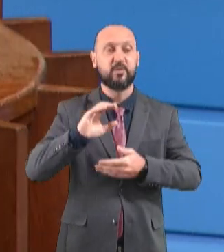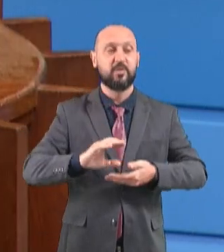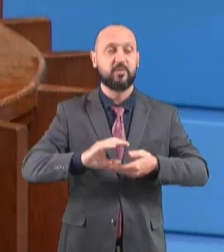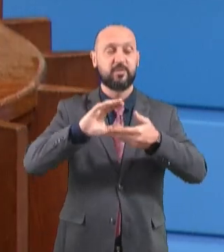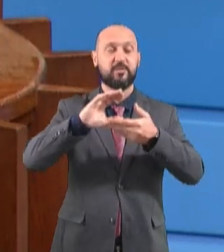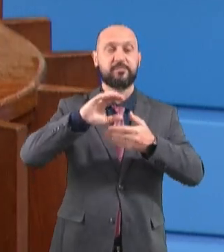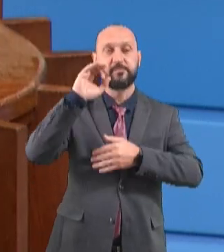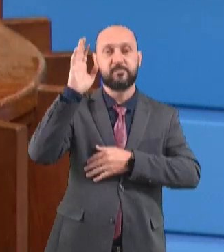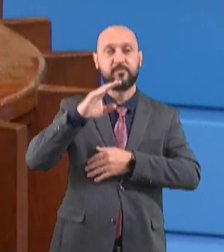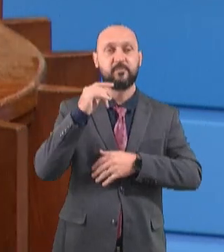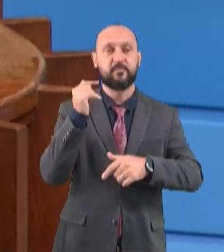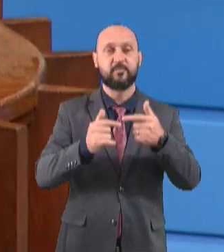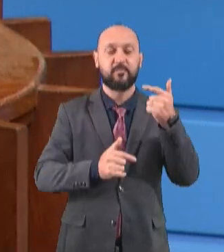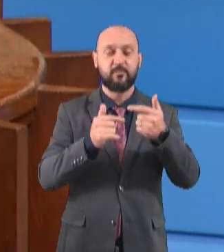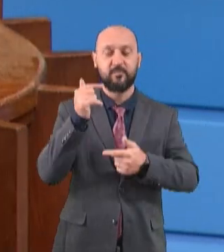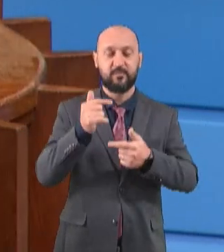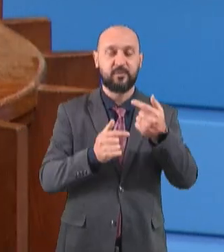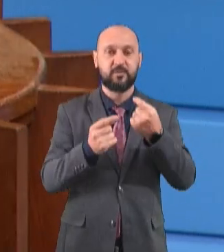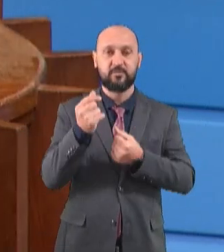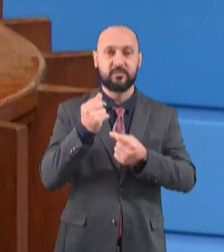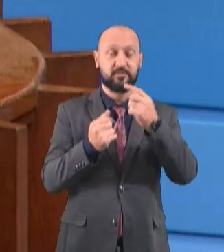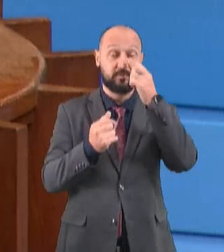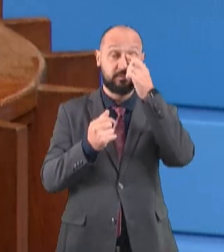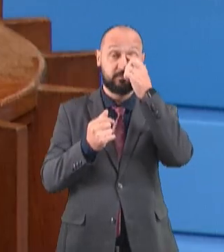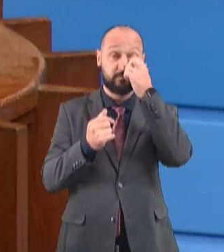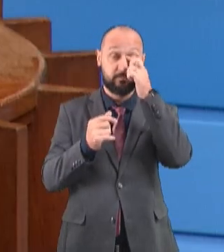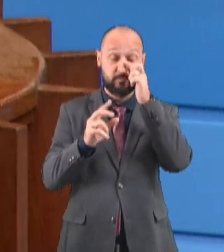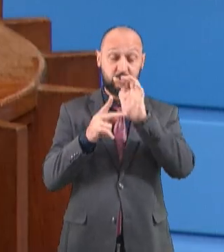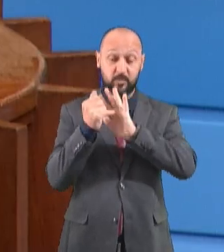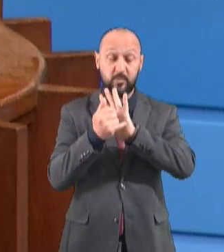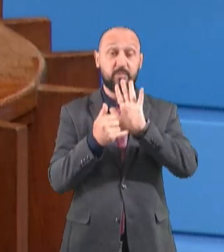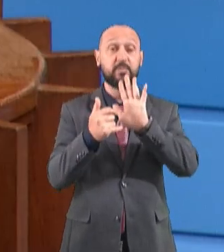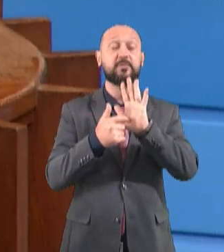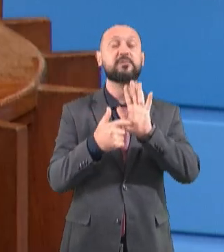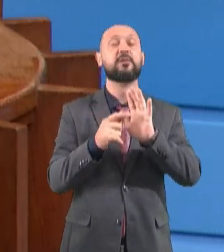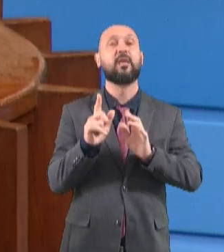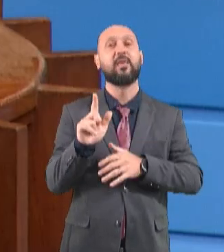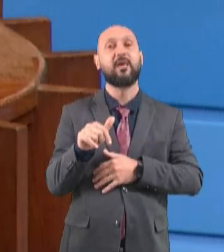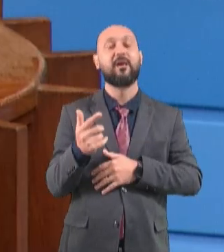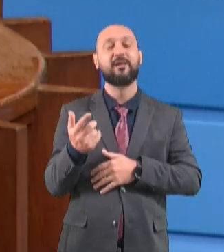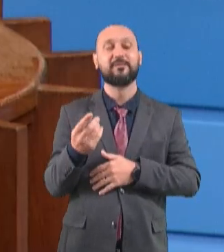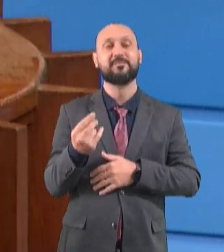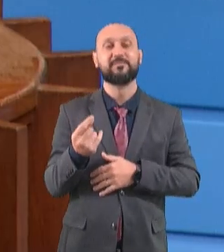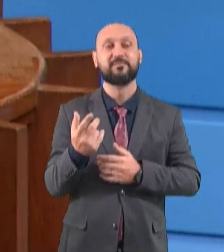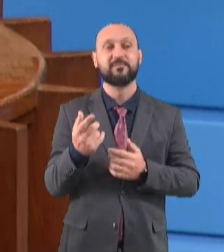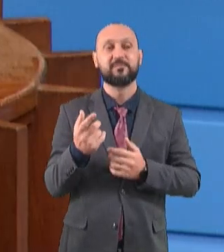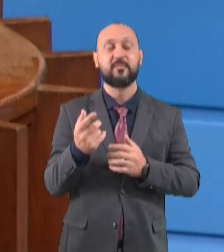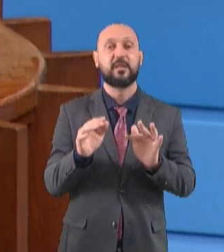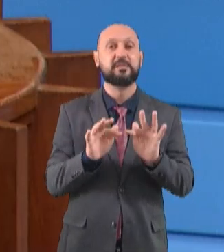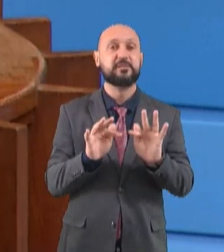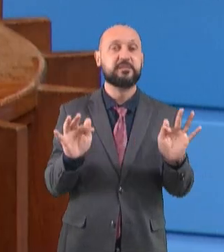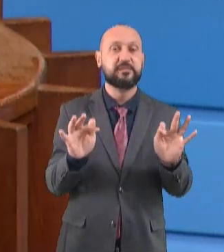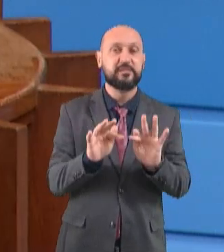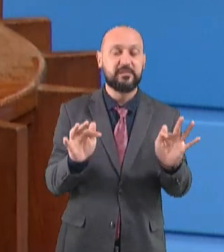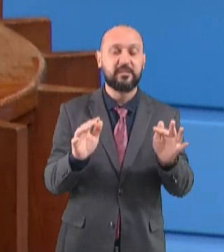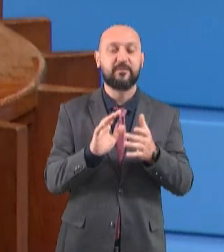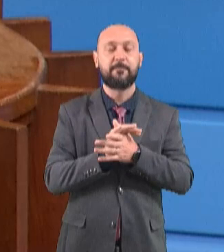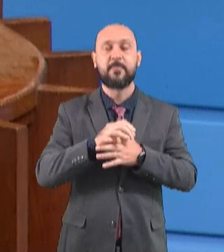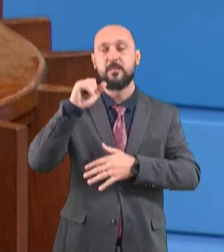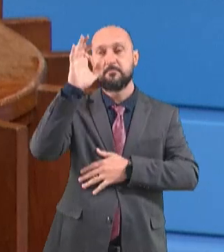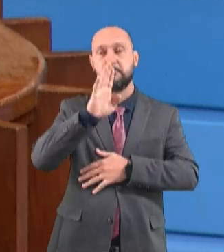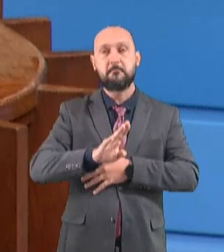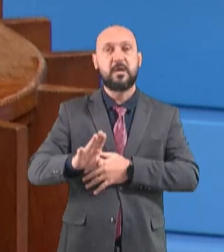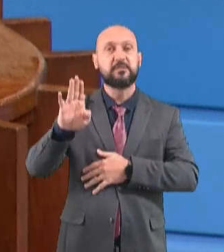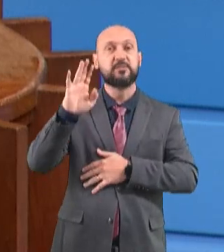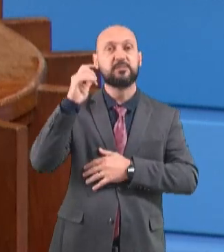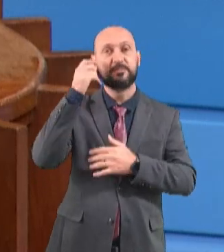Conselho Nacional de Política Fazendária, que é um projeto absolutamente simples, é um projeto